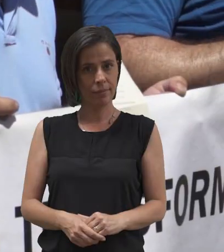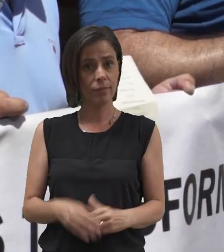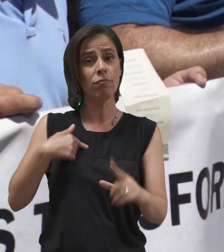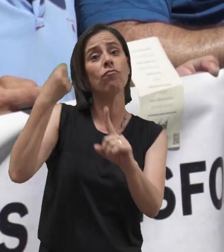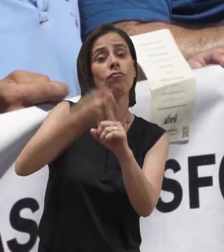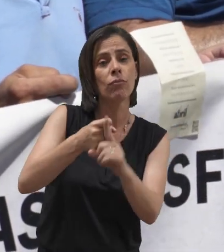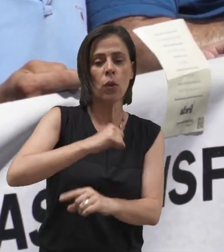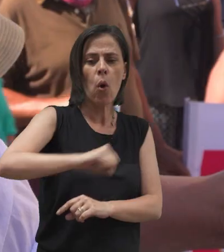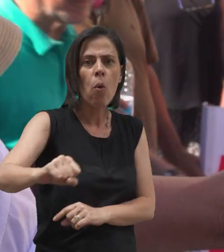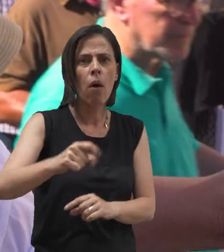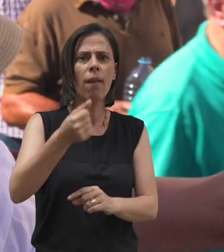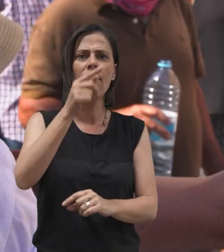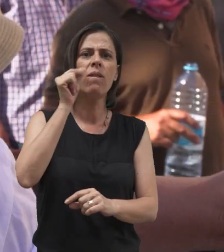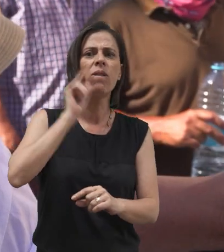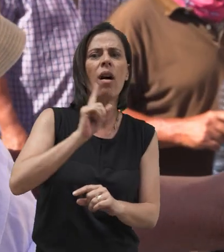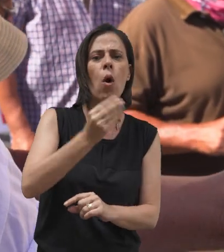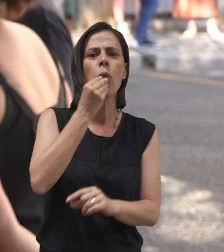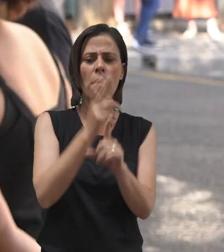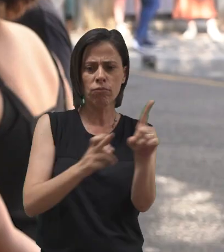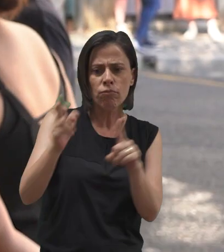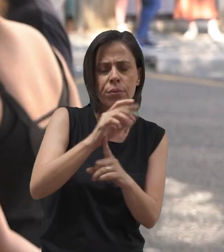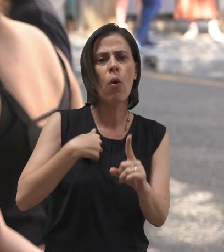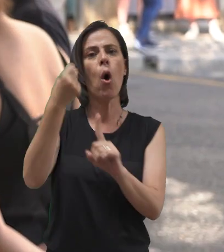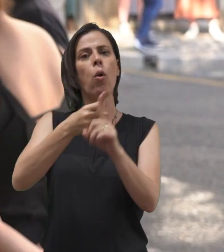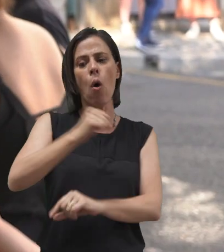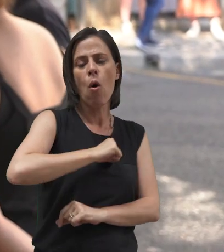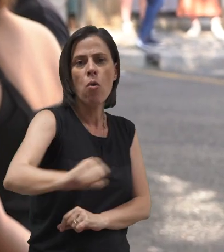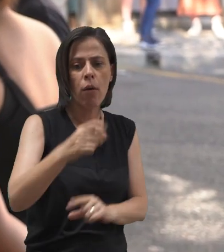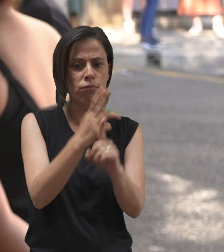Eu luto contra o aumento do preço da alimentação. Eu luto por